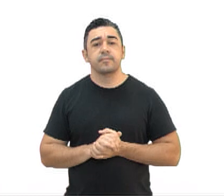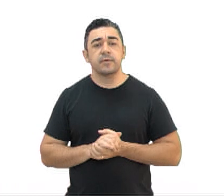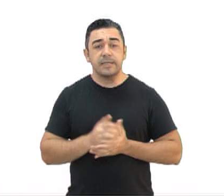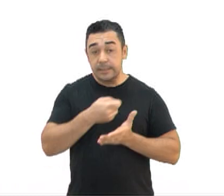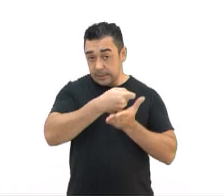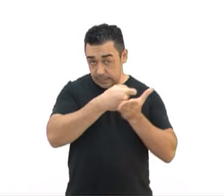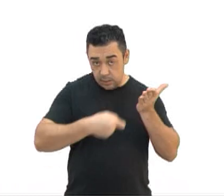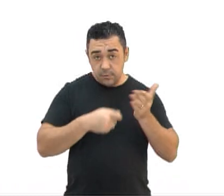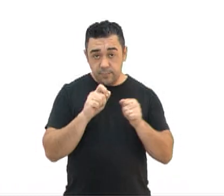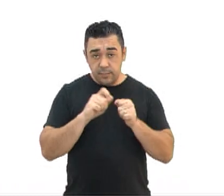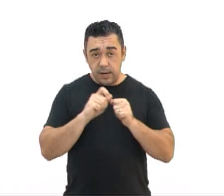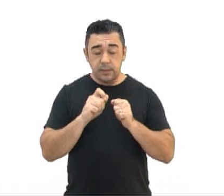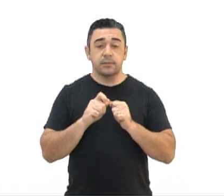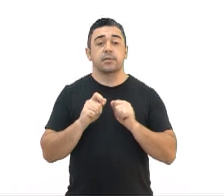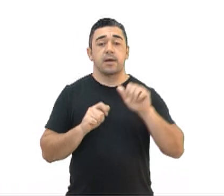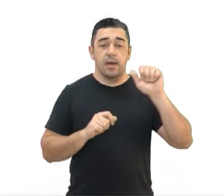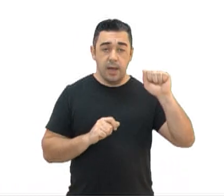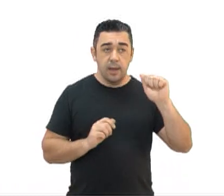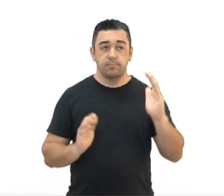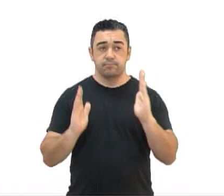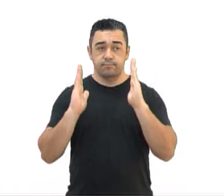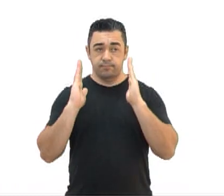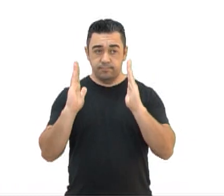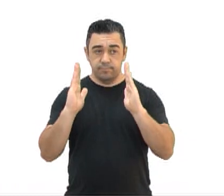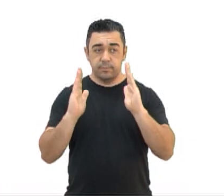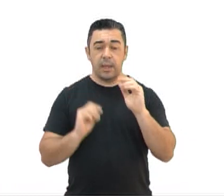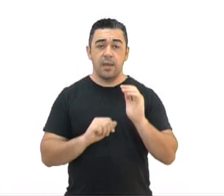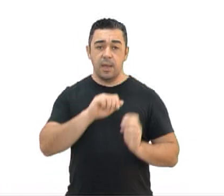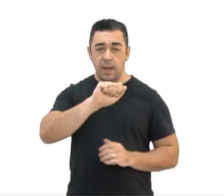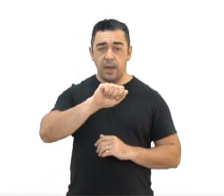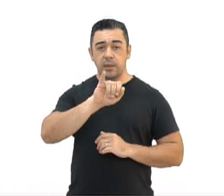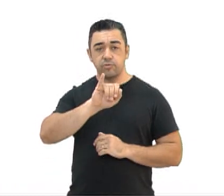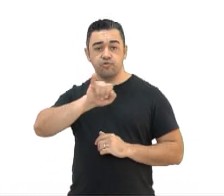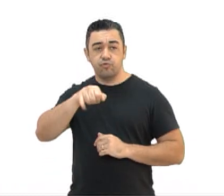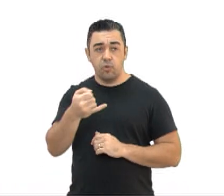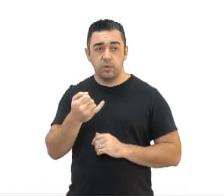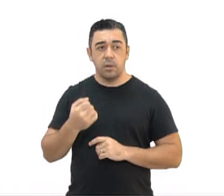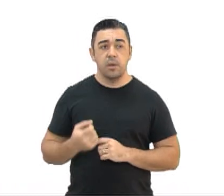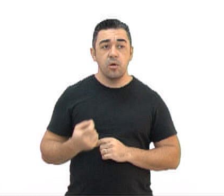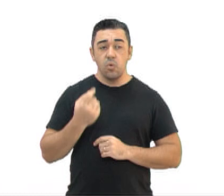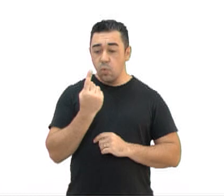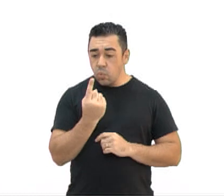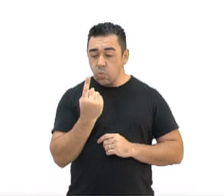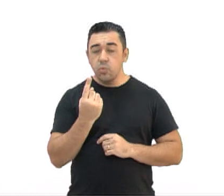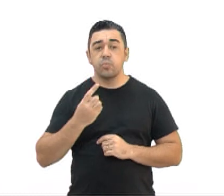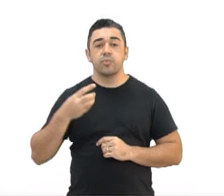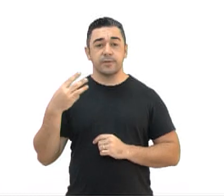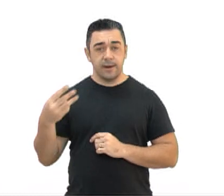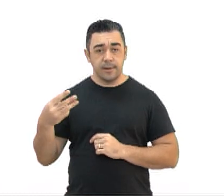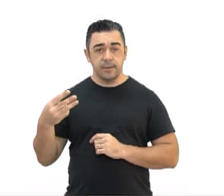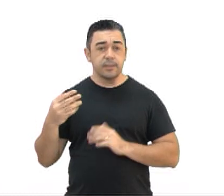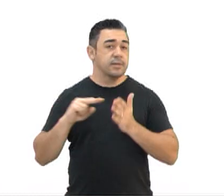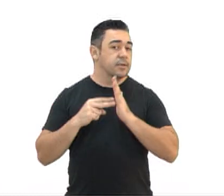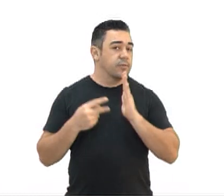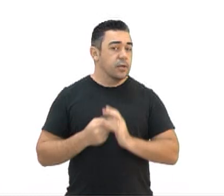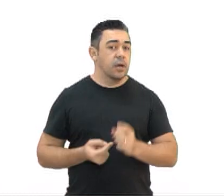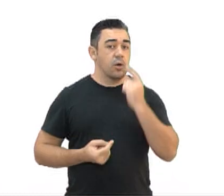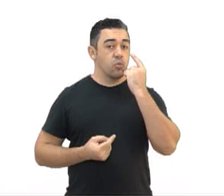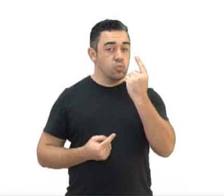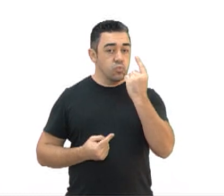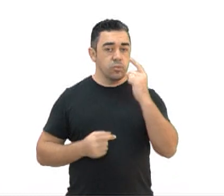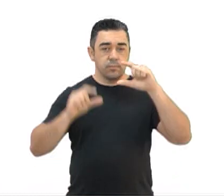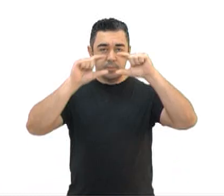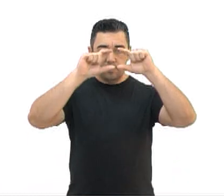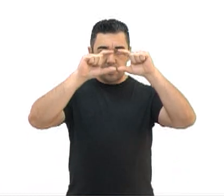ali. Escreva a matriz A, certo? A e J 1 por 3. Então, o que significa aquele 1 por 3? Eu